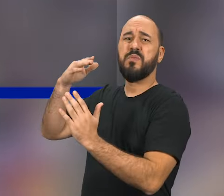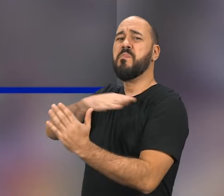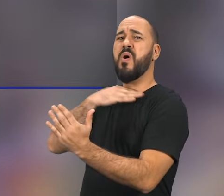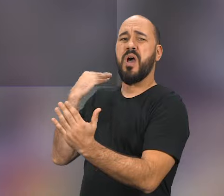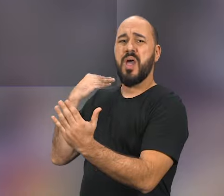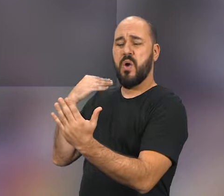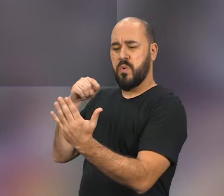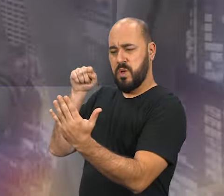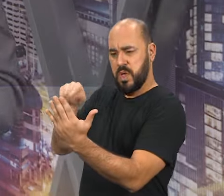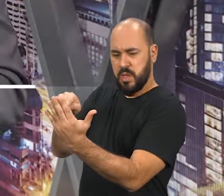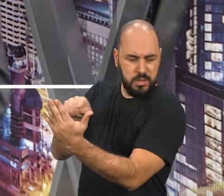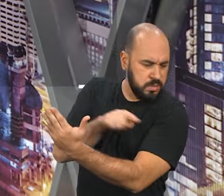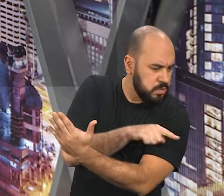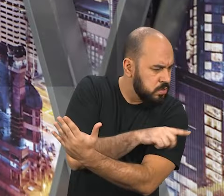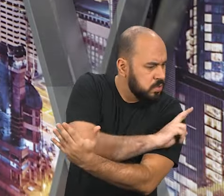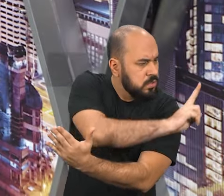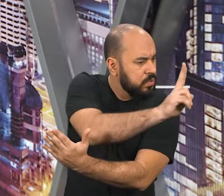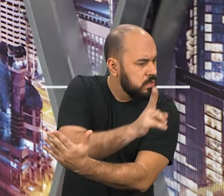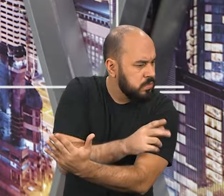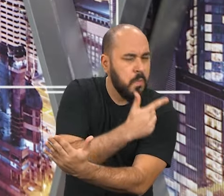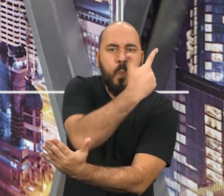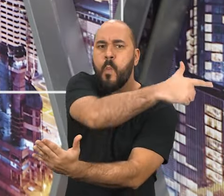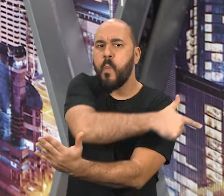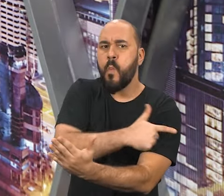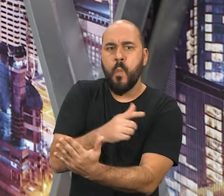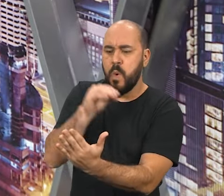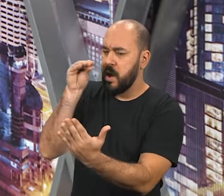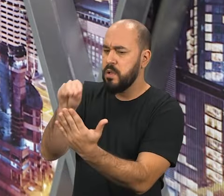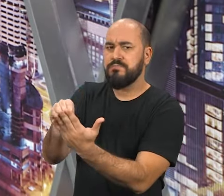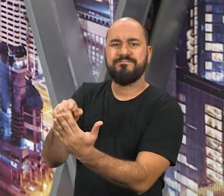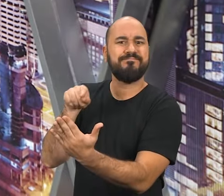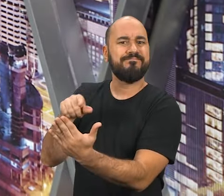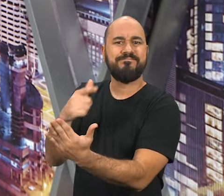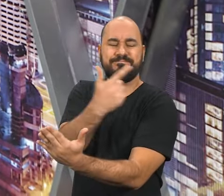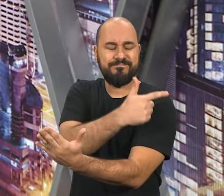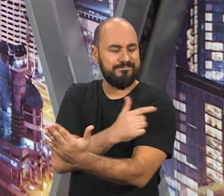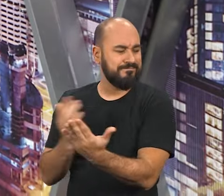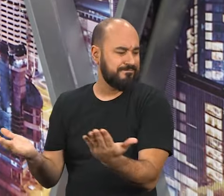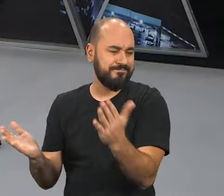fundação do mundo. Uau! Isso é impressionante, não é?